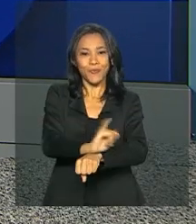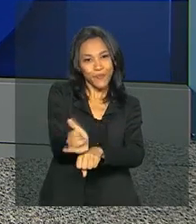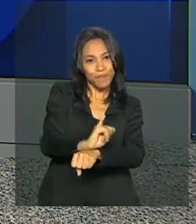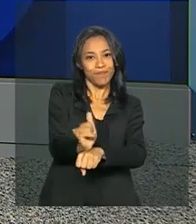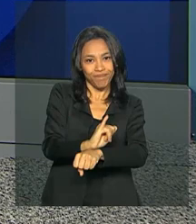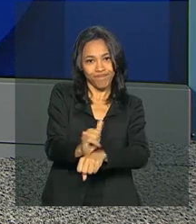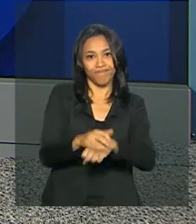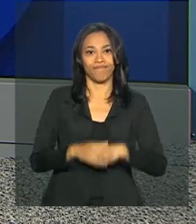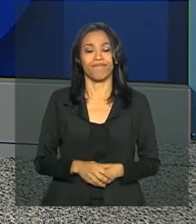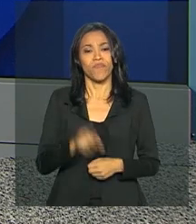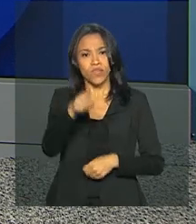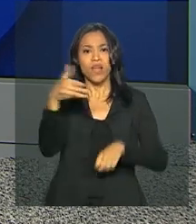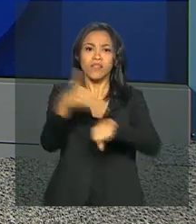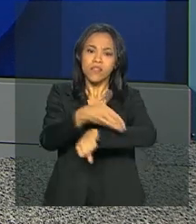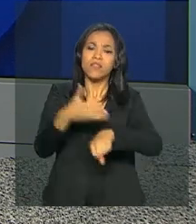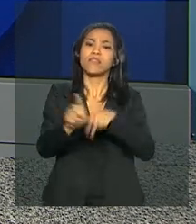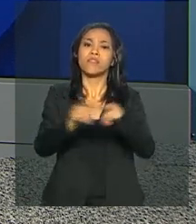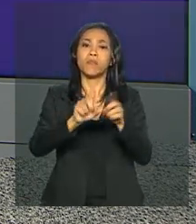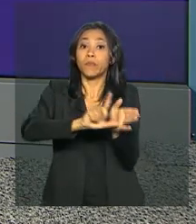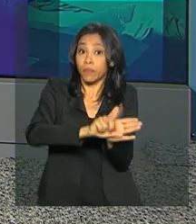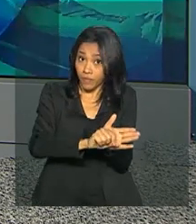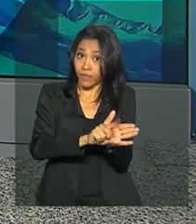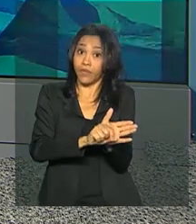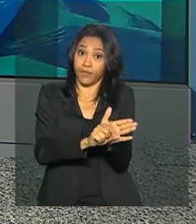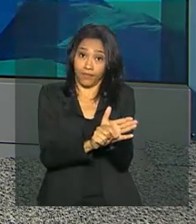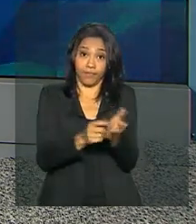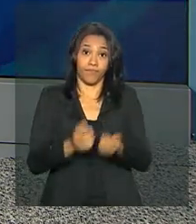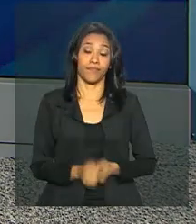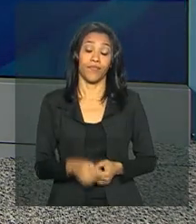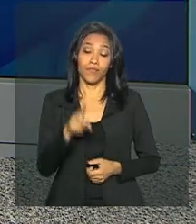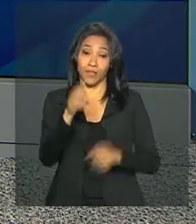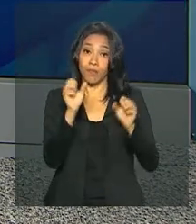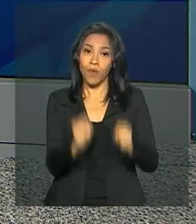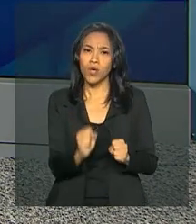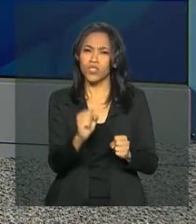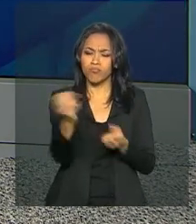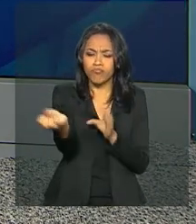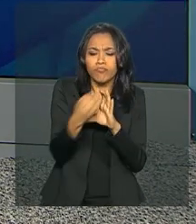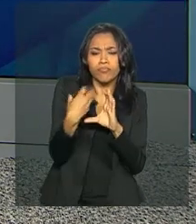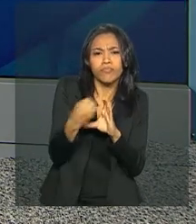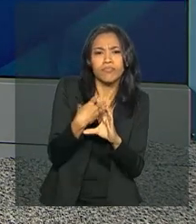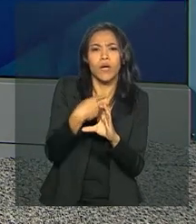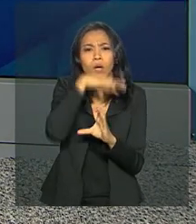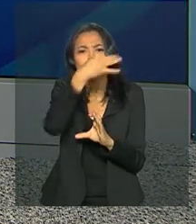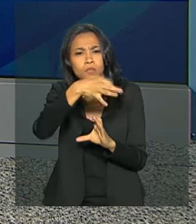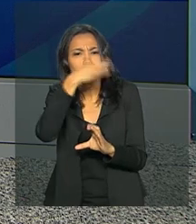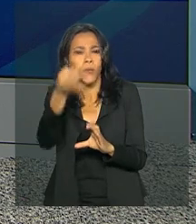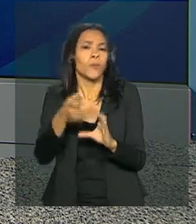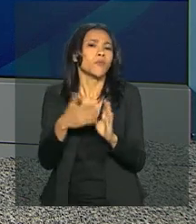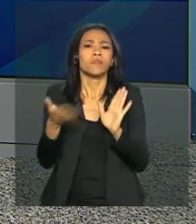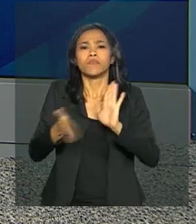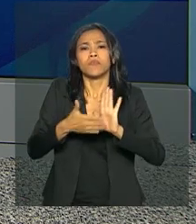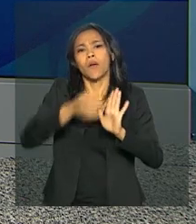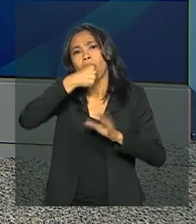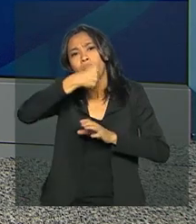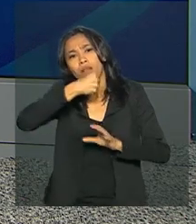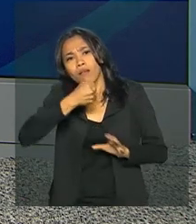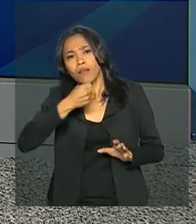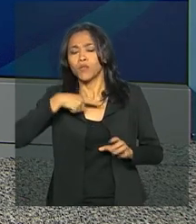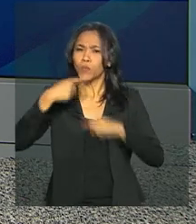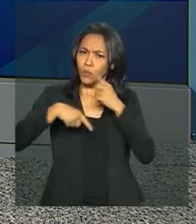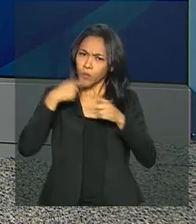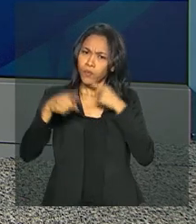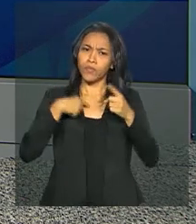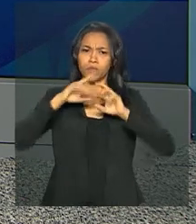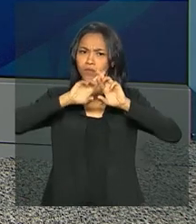canal no YouTube. Acesse também o nosso perfil no Twitter. Você pode mandar suas sugestões de reportagens e dúvidas sobre